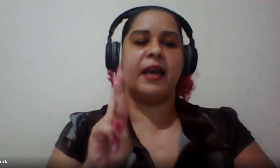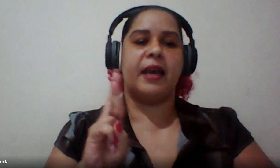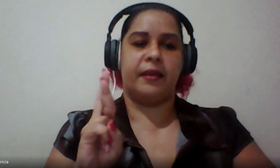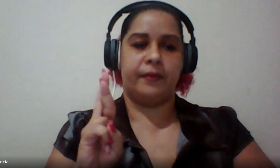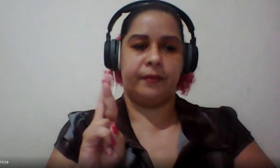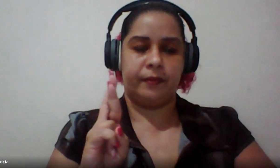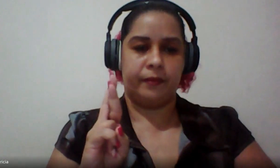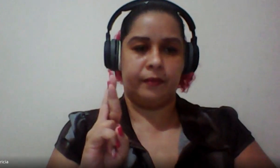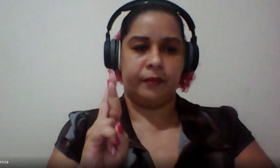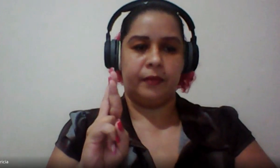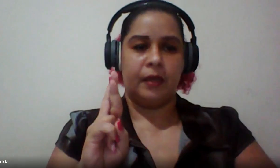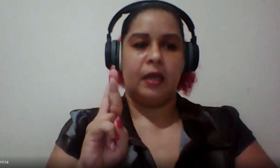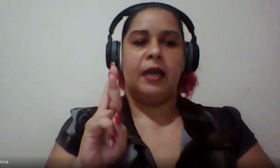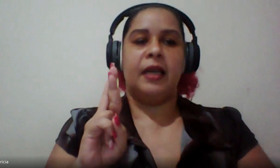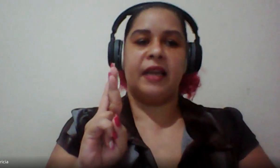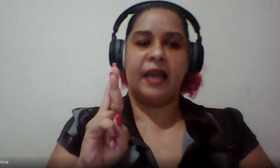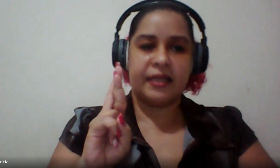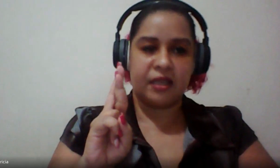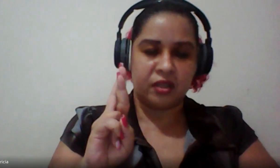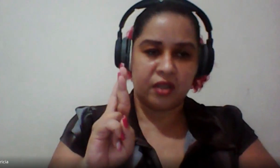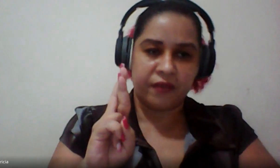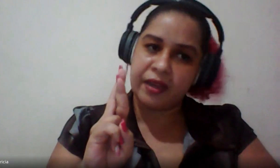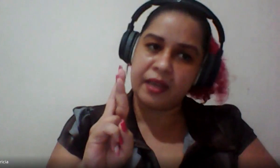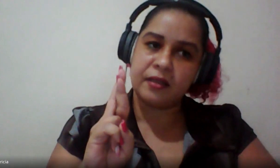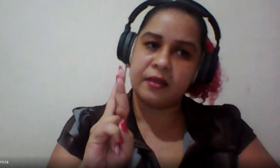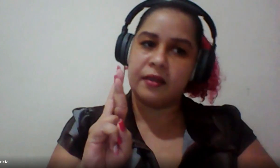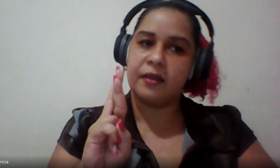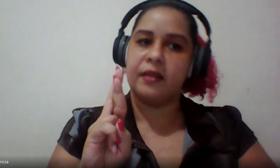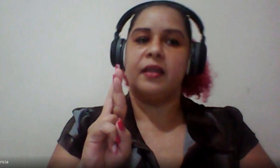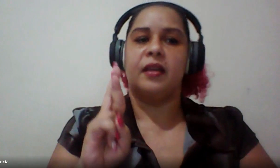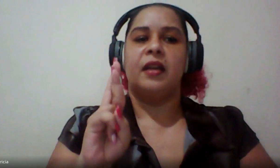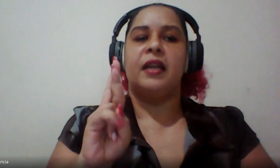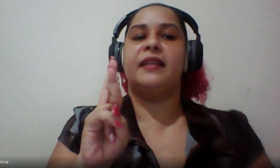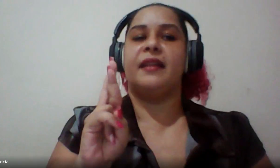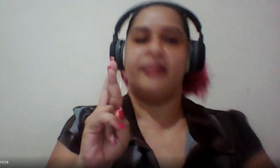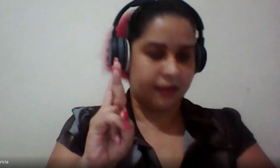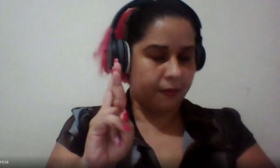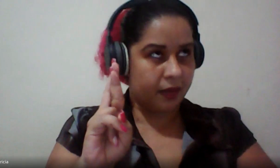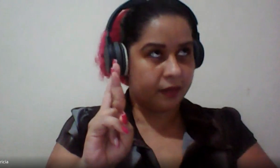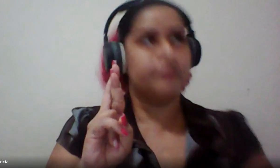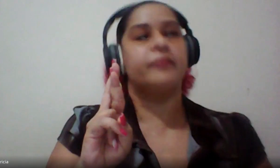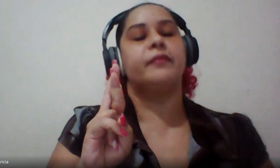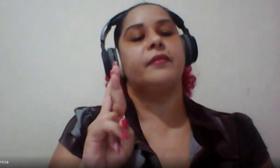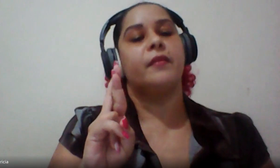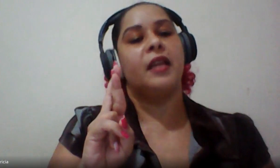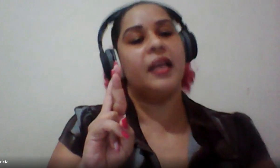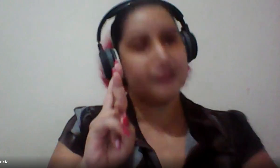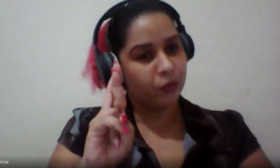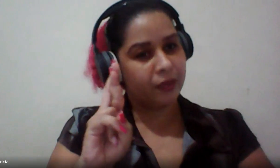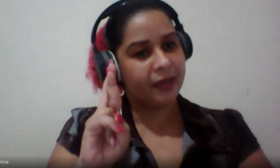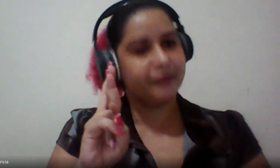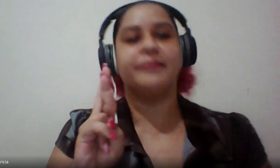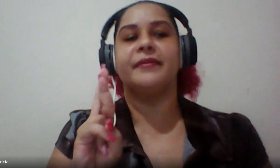Letra R. Letra S a gente já fez. Letra T também.